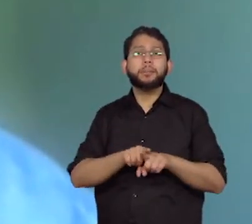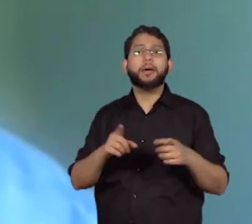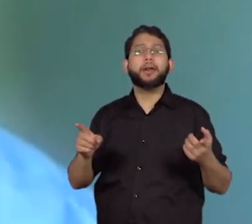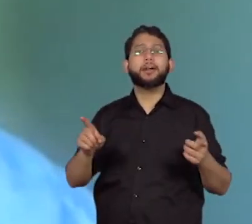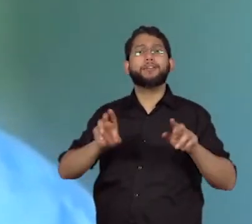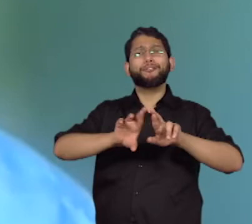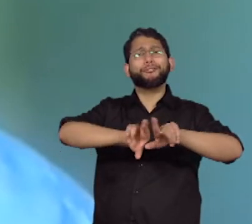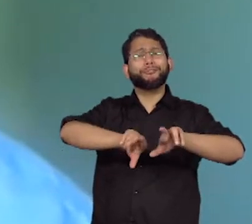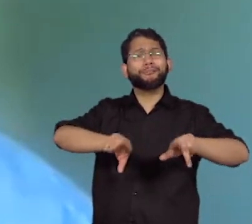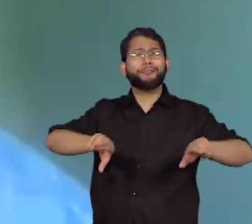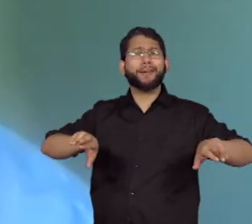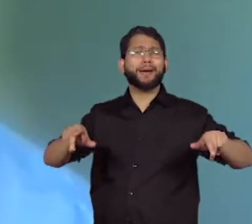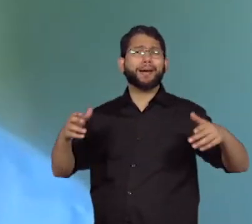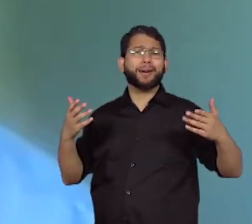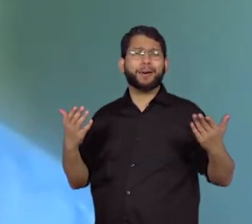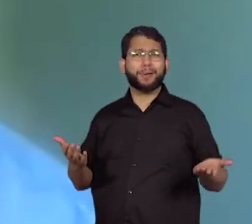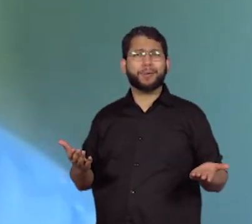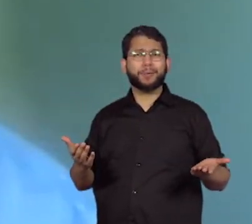livro,